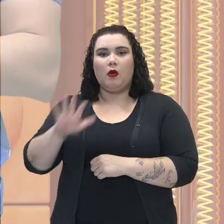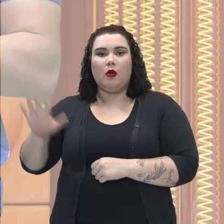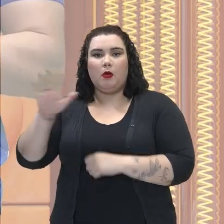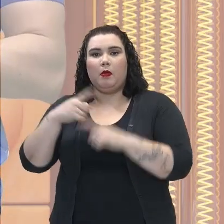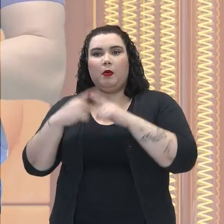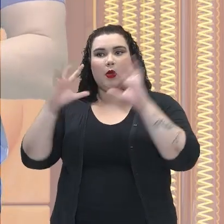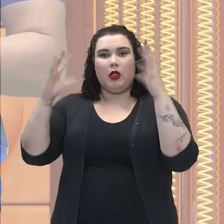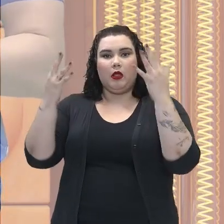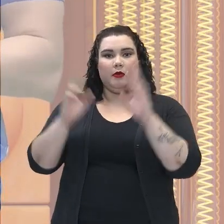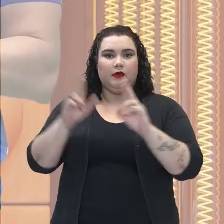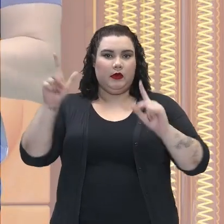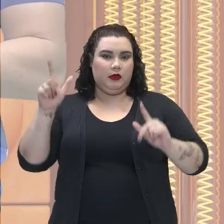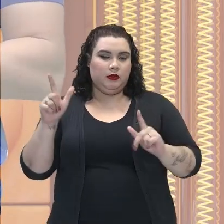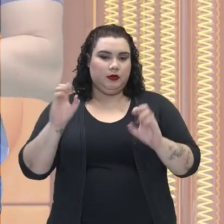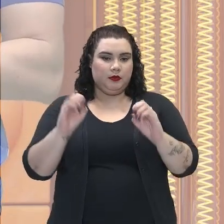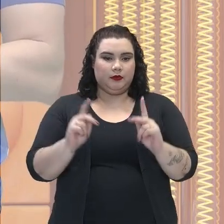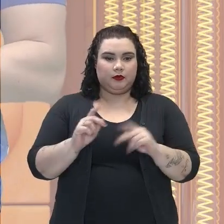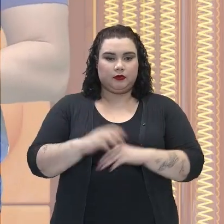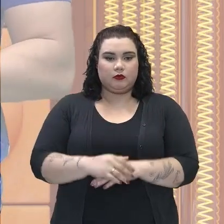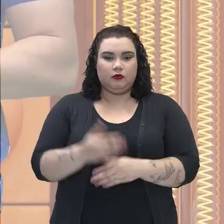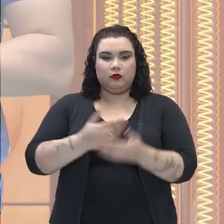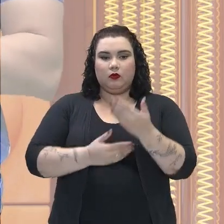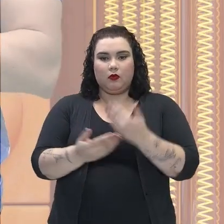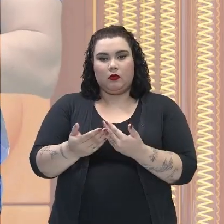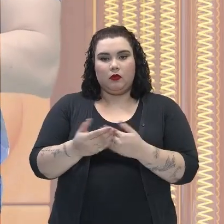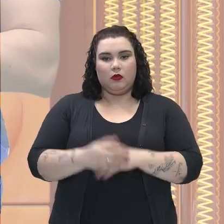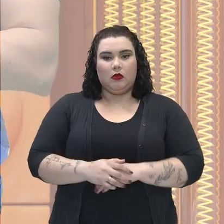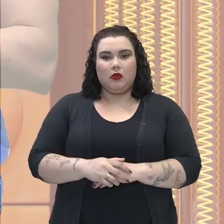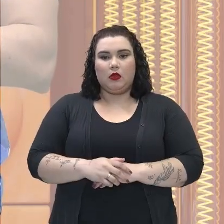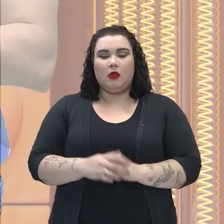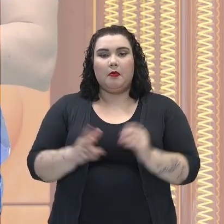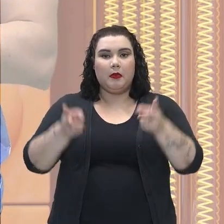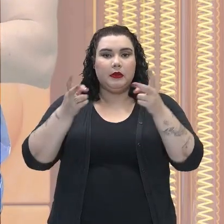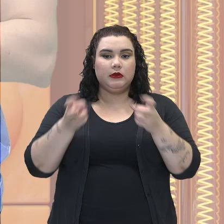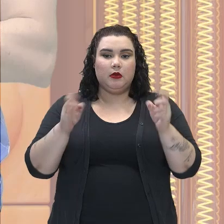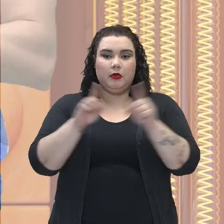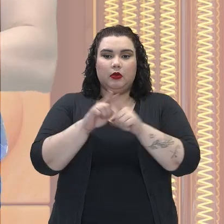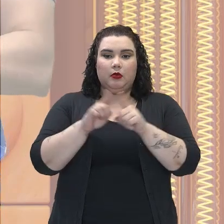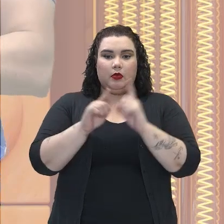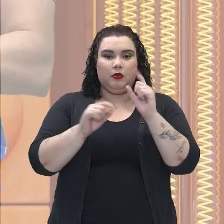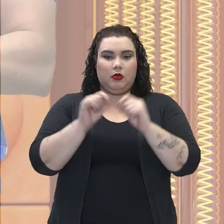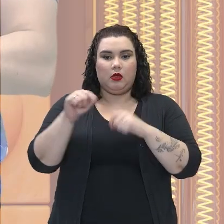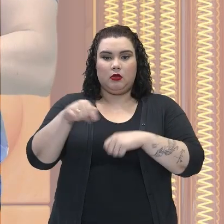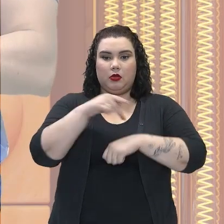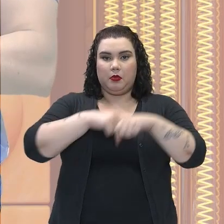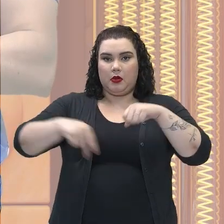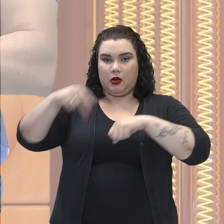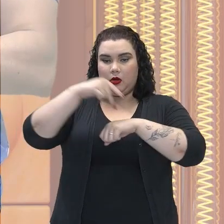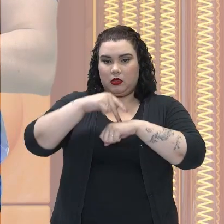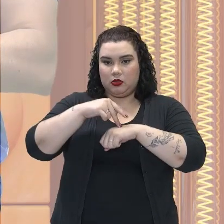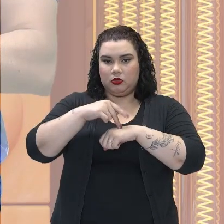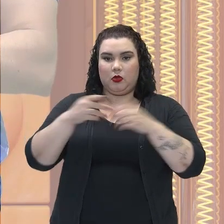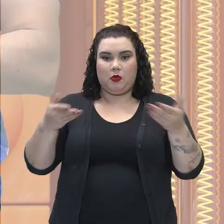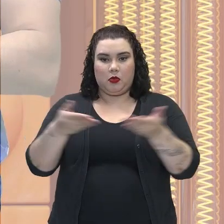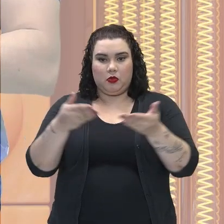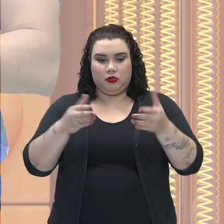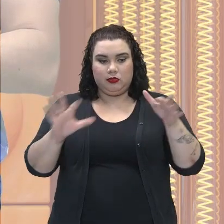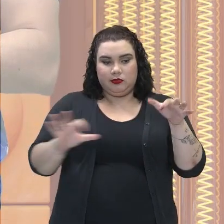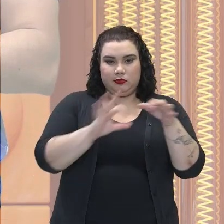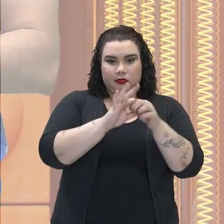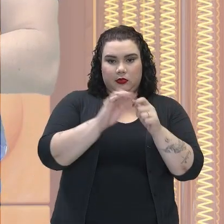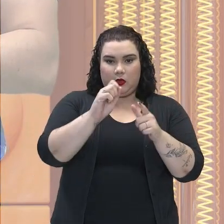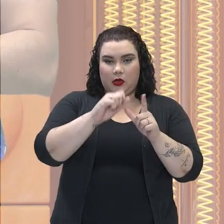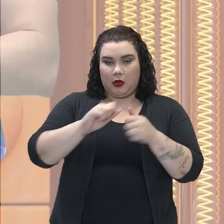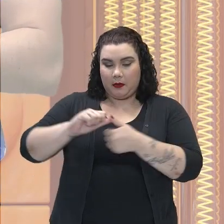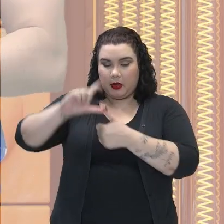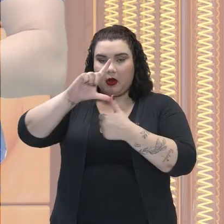clima temperado, certo? Bem, dando continuidade, a gente vai observar também que esses países que hoje compõem a América Latina